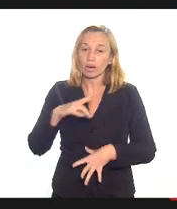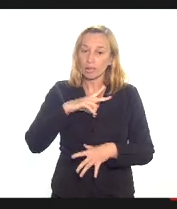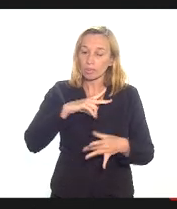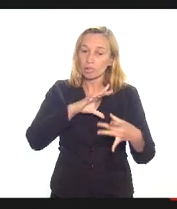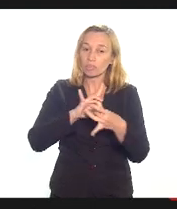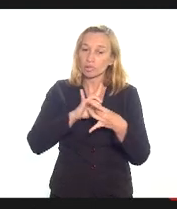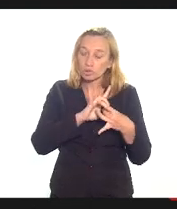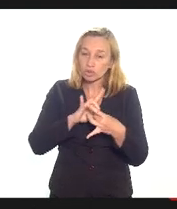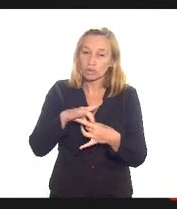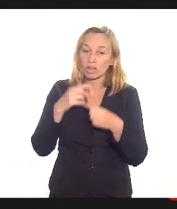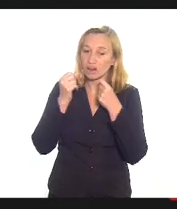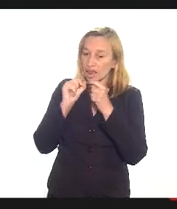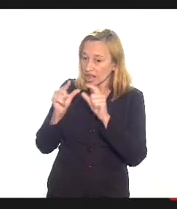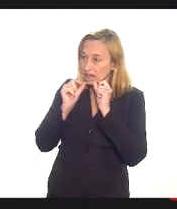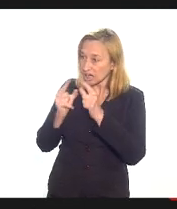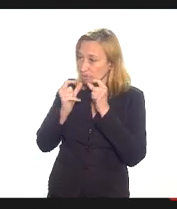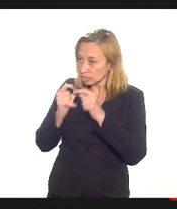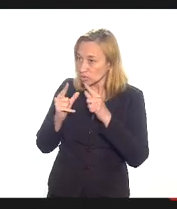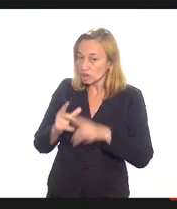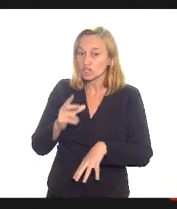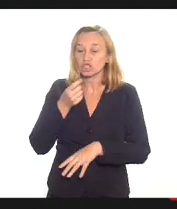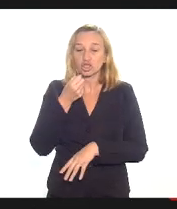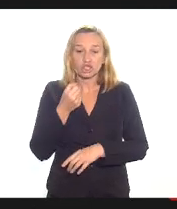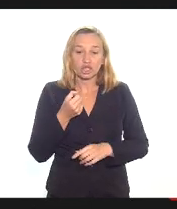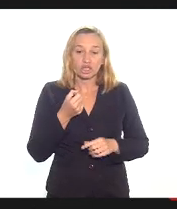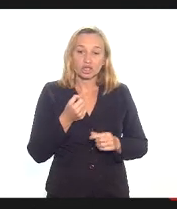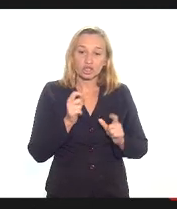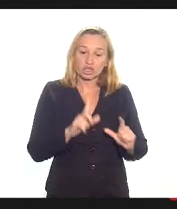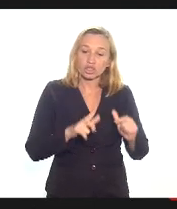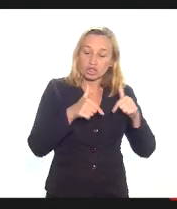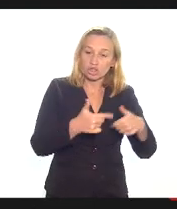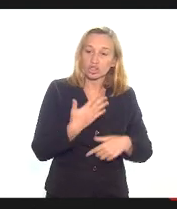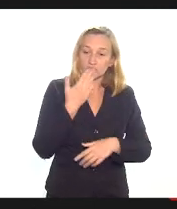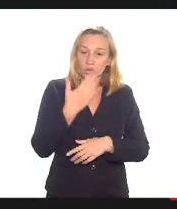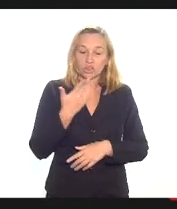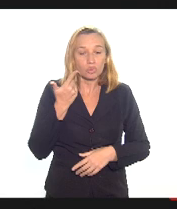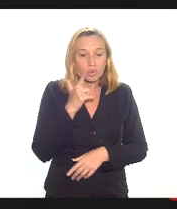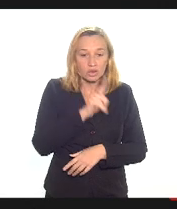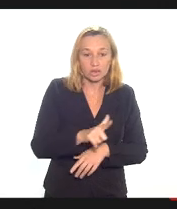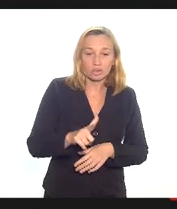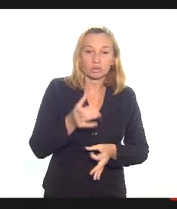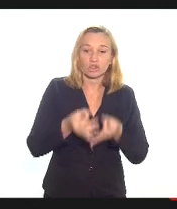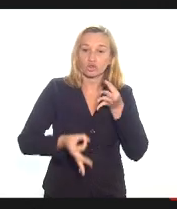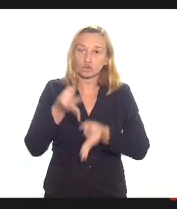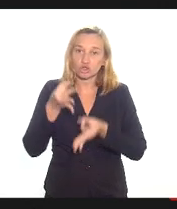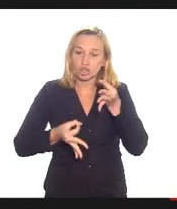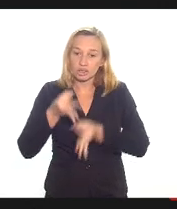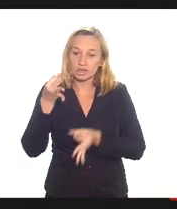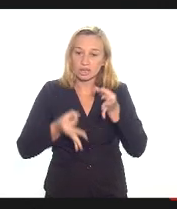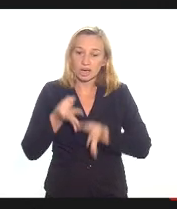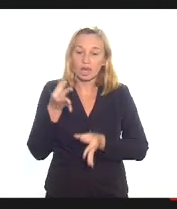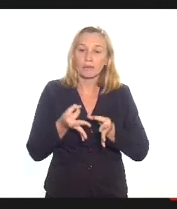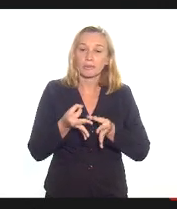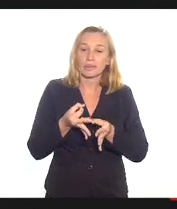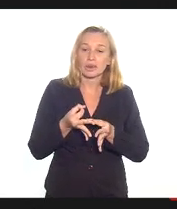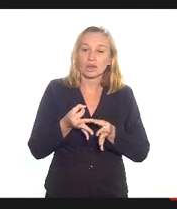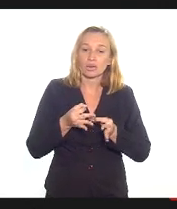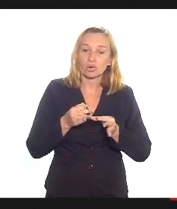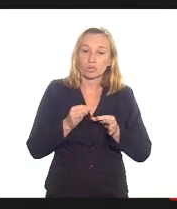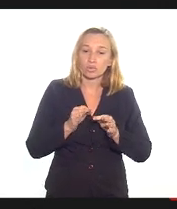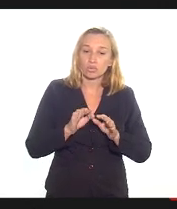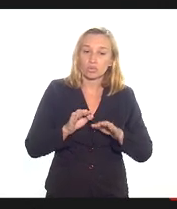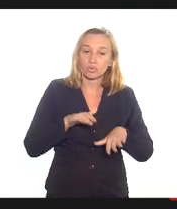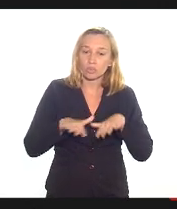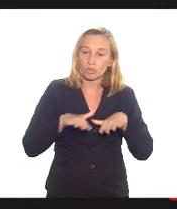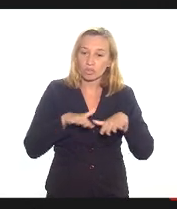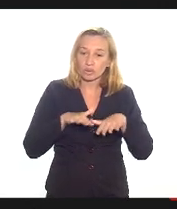a própria União reclamou desse tipo de coisa e conseguiu na justiça uma manifestação